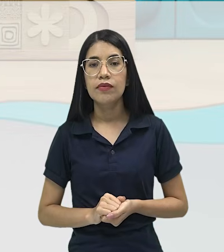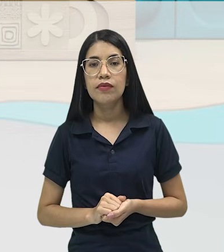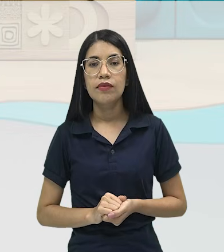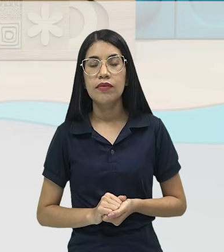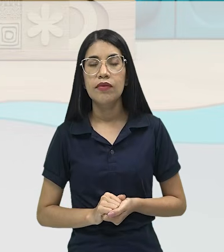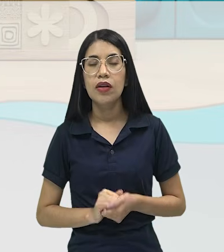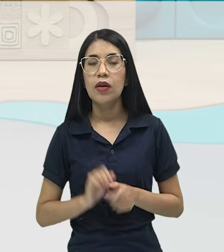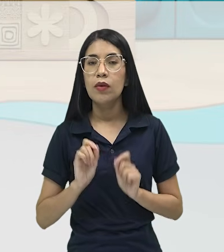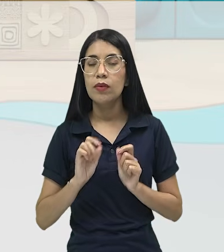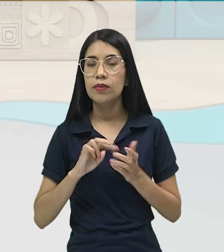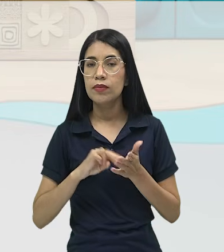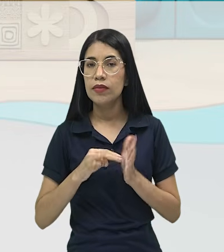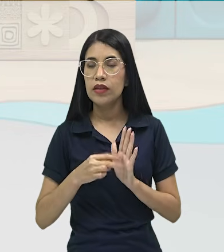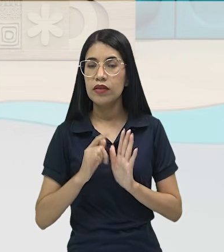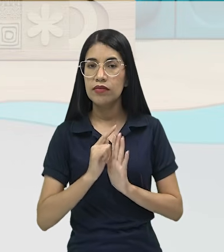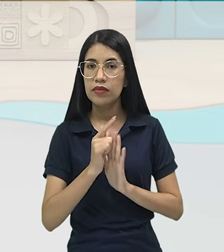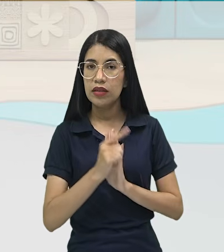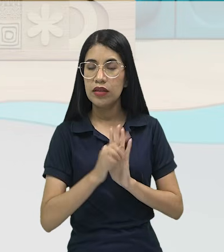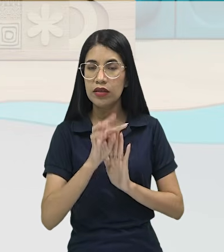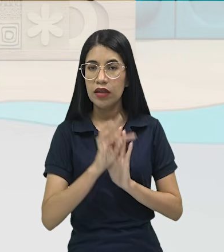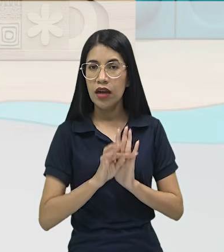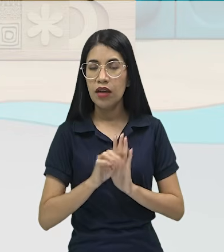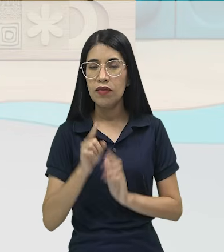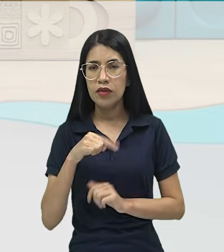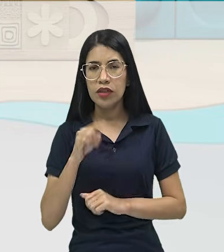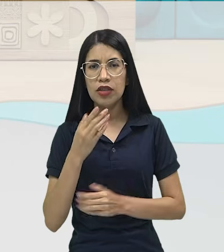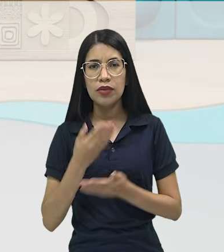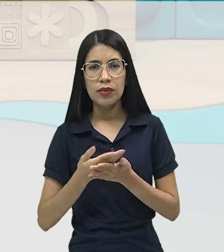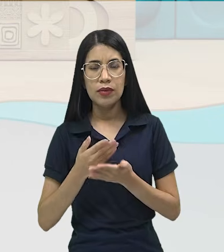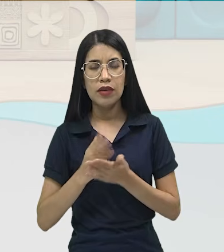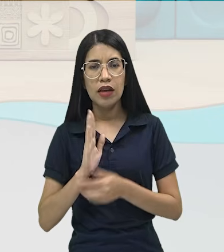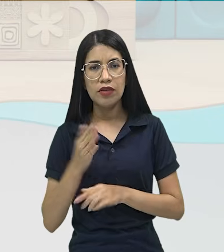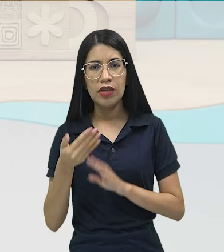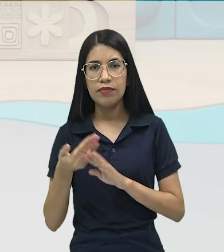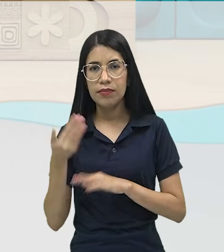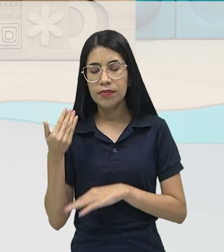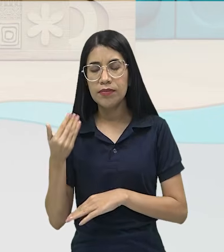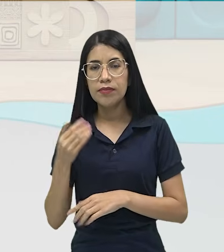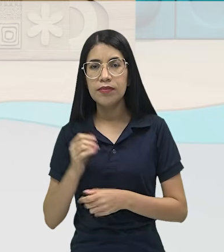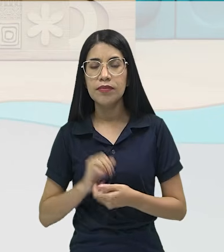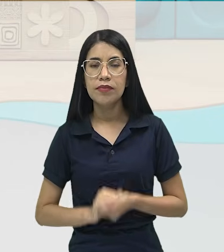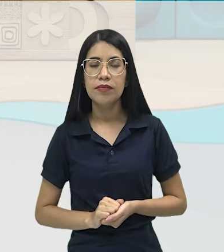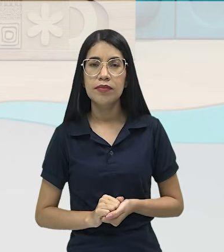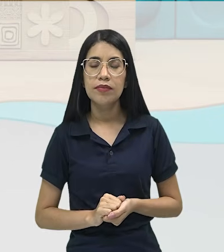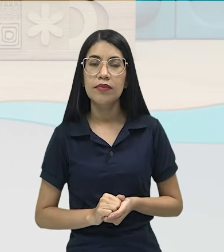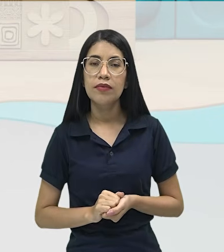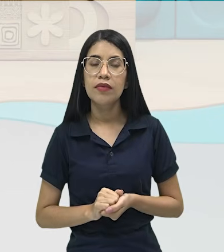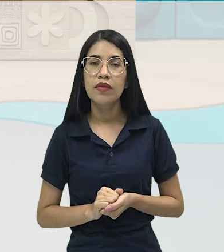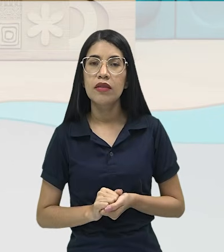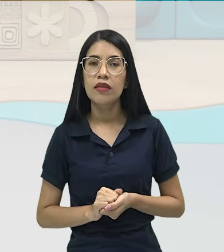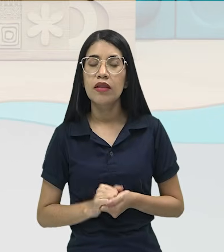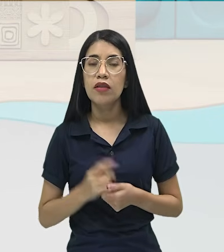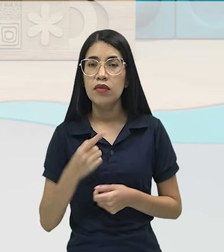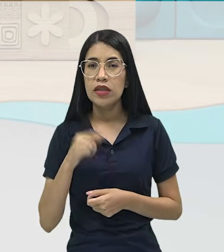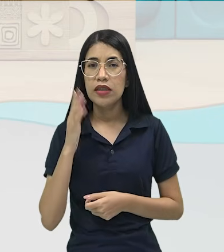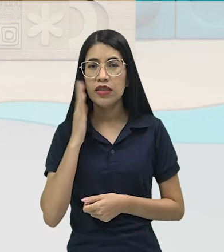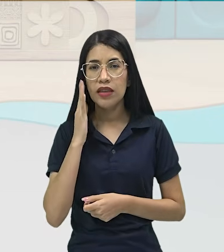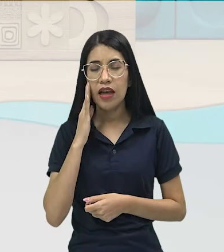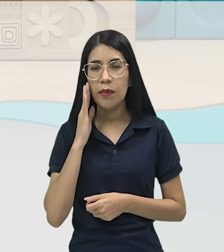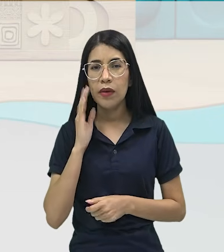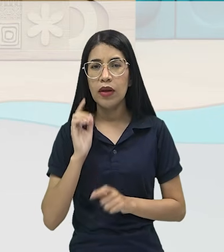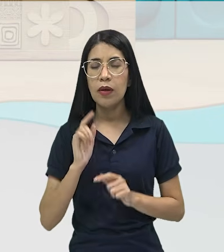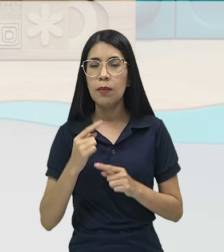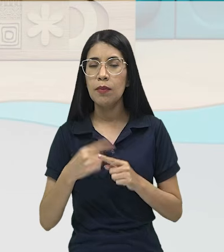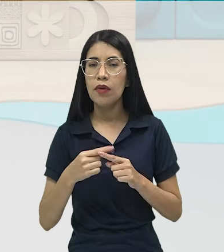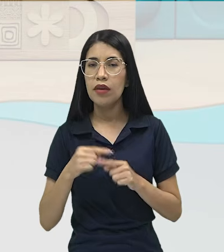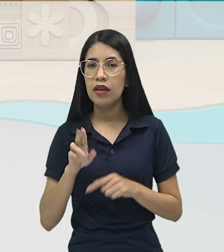O que é um gênero textual? Com certeza vocês já estudaram esse assunto em um outro momento, né? Você sabe quais as funções